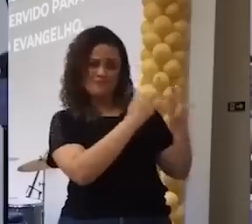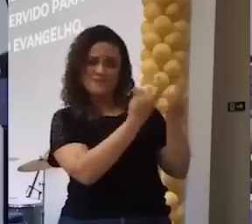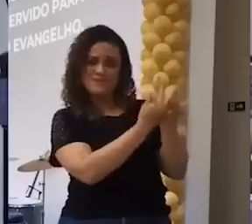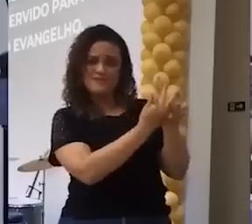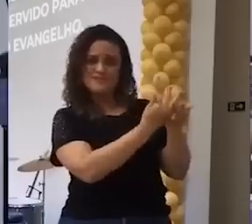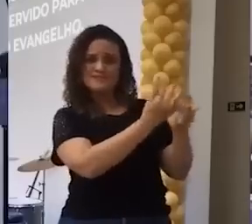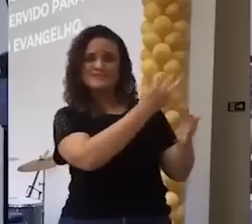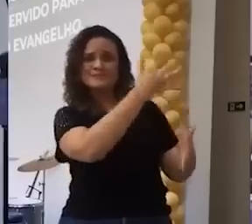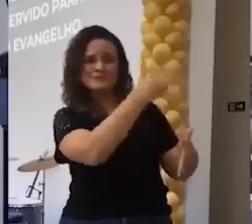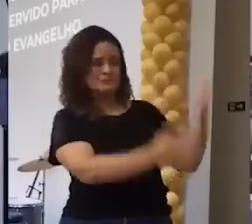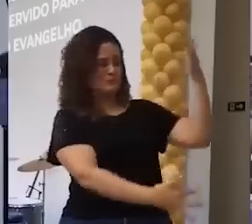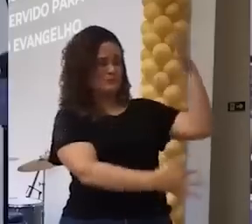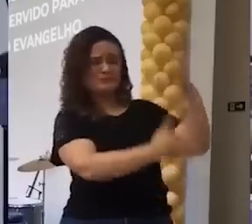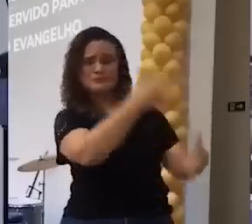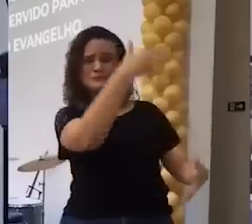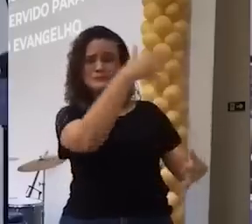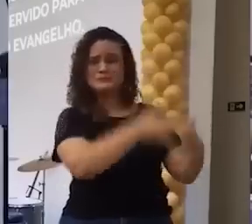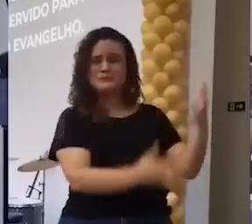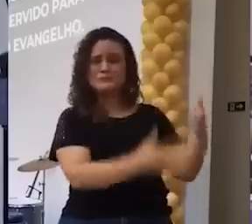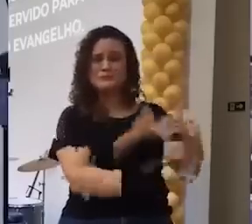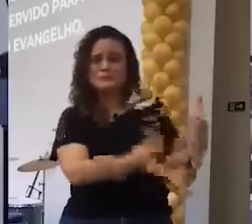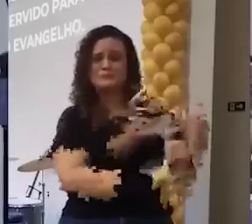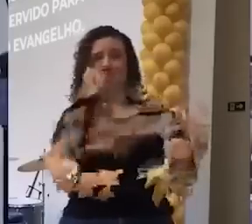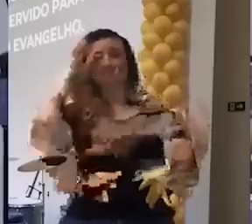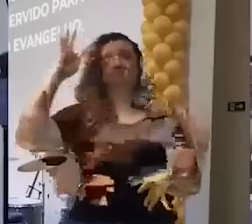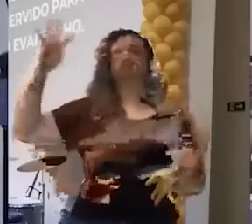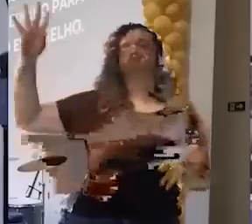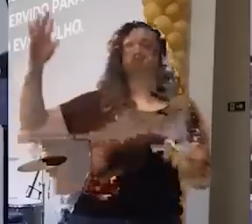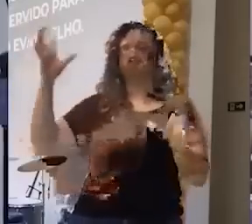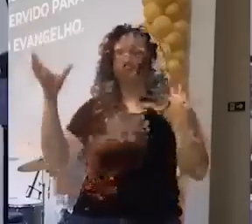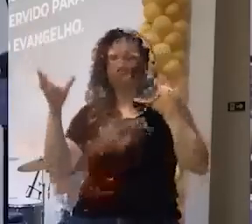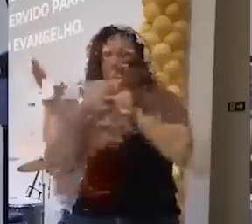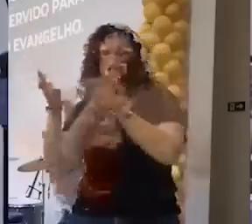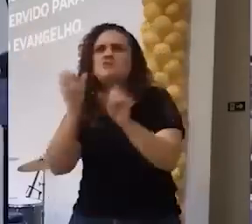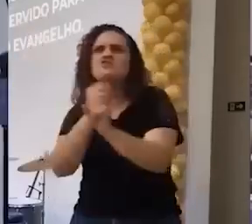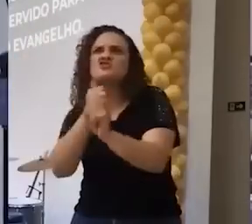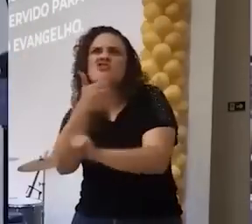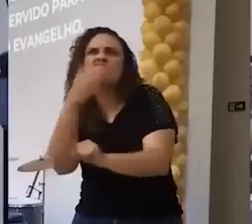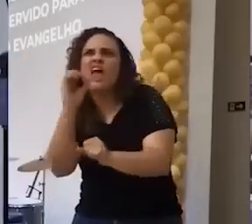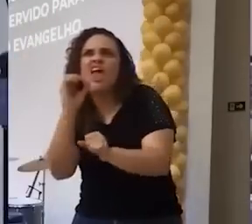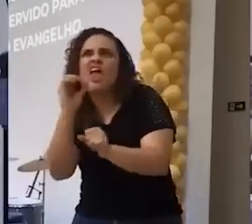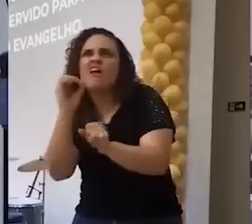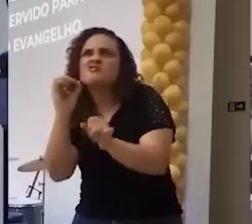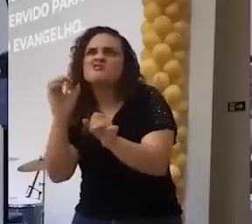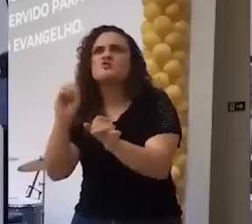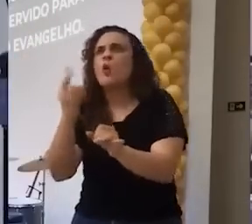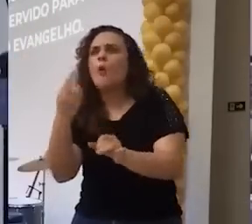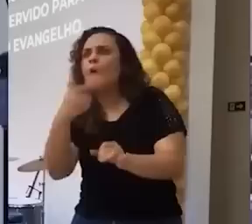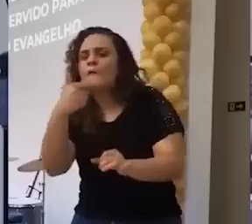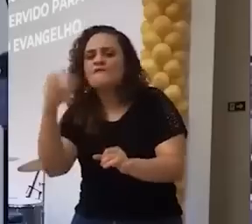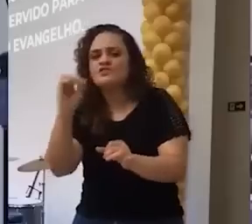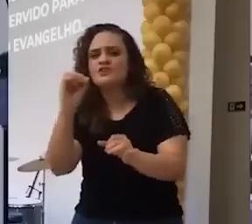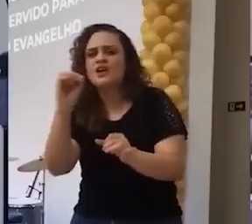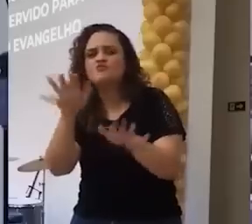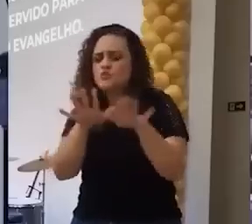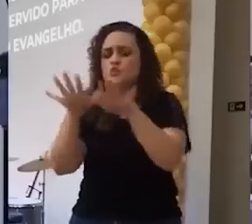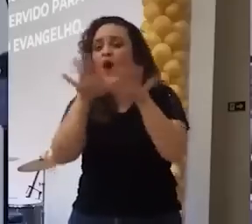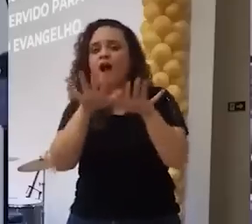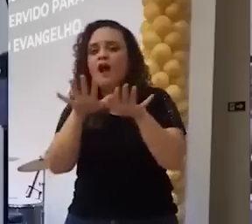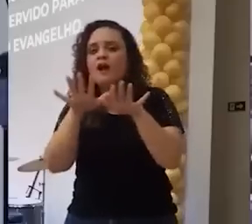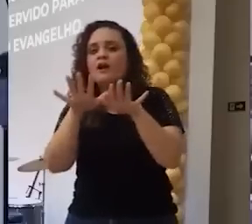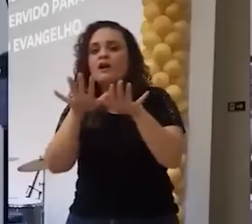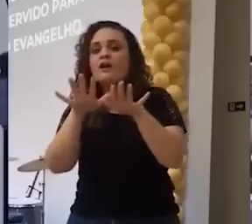Imagine um casamento de 10, 15, 20 anos, com harmonia, e de repente um fato